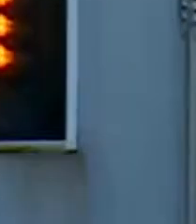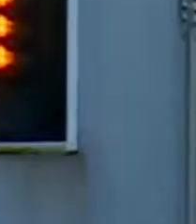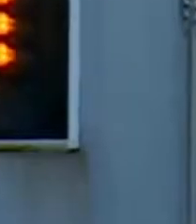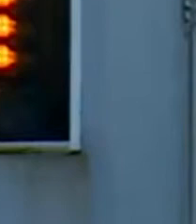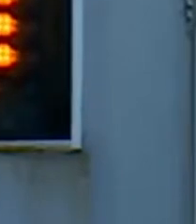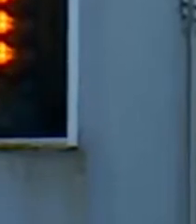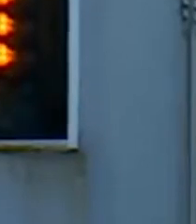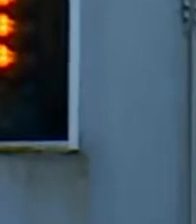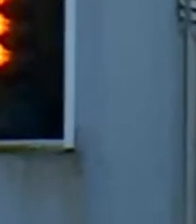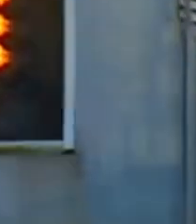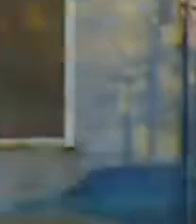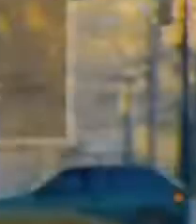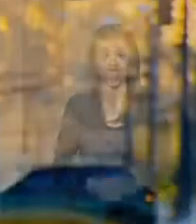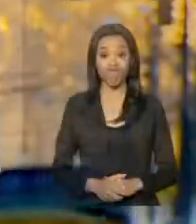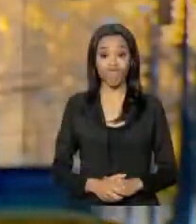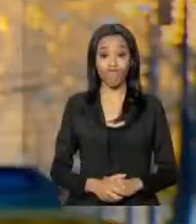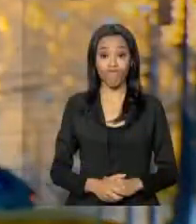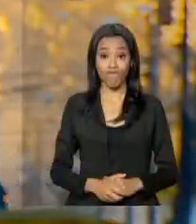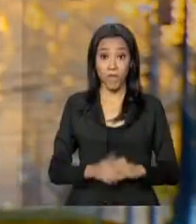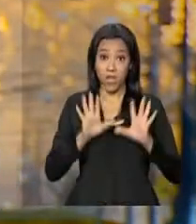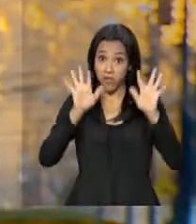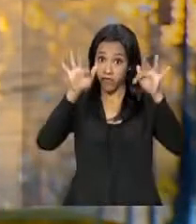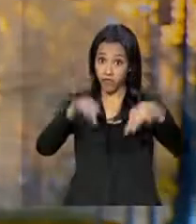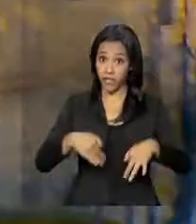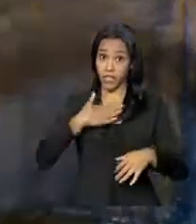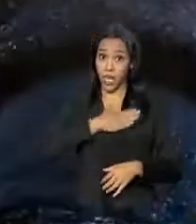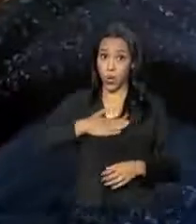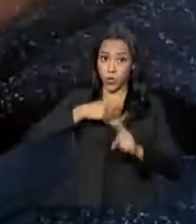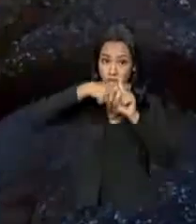Final de agosto, temperatura perto de 0 grau.